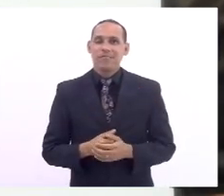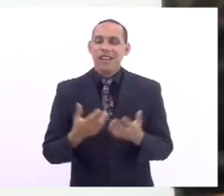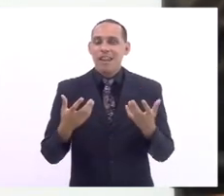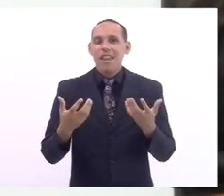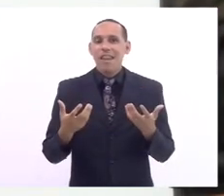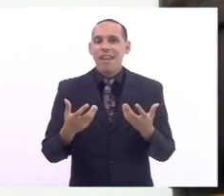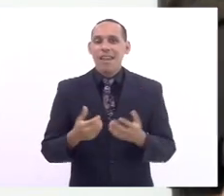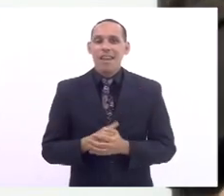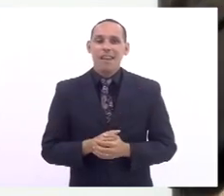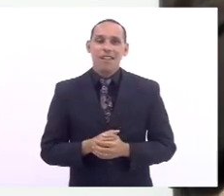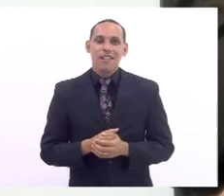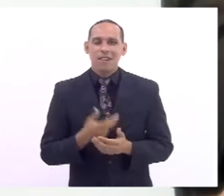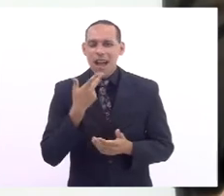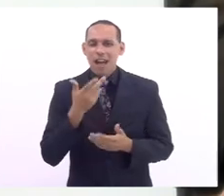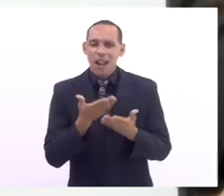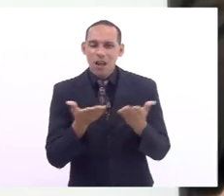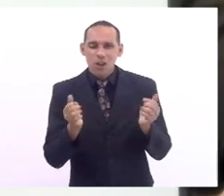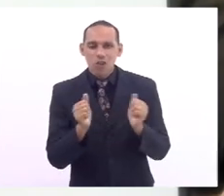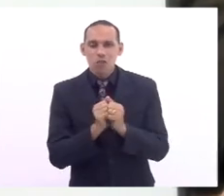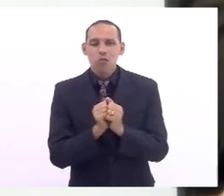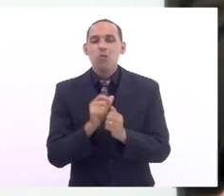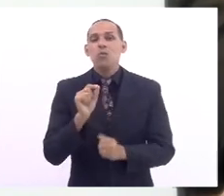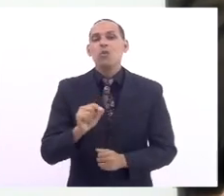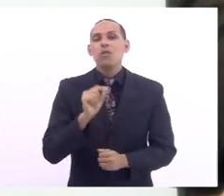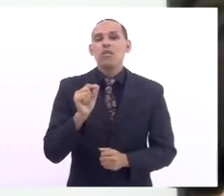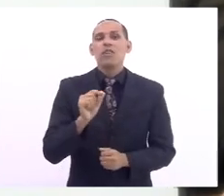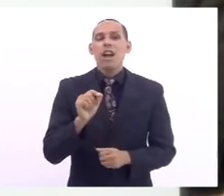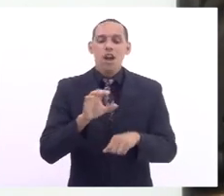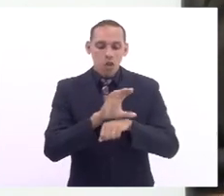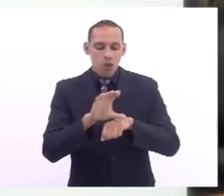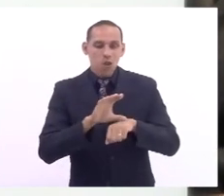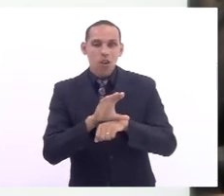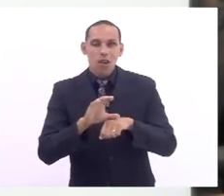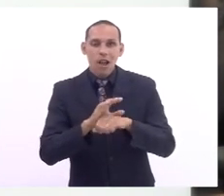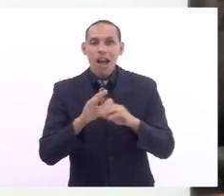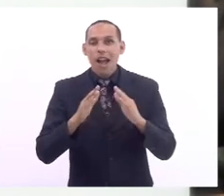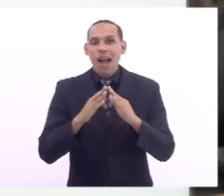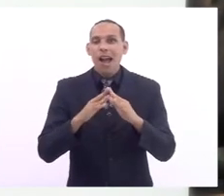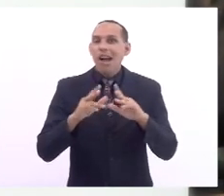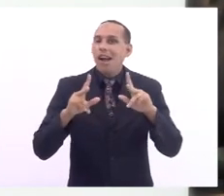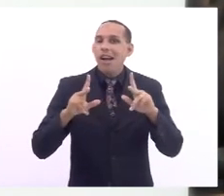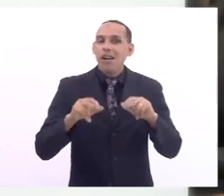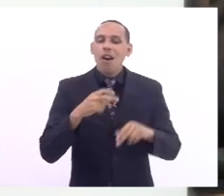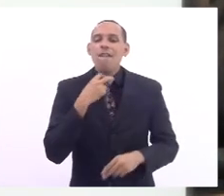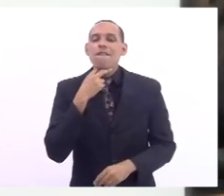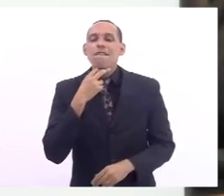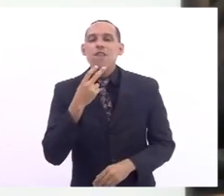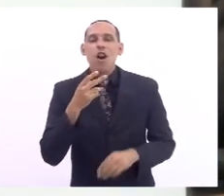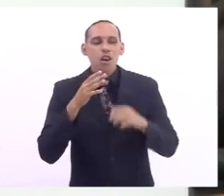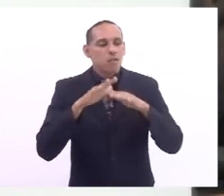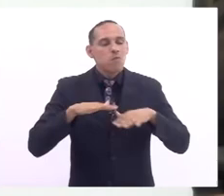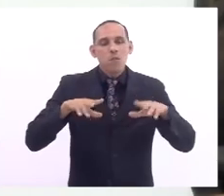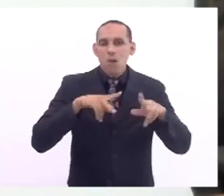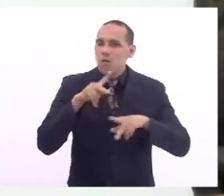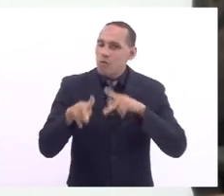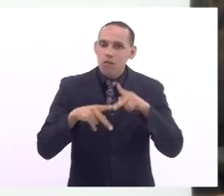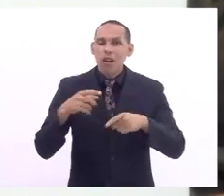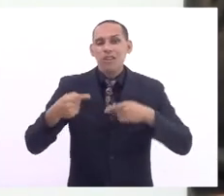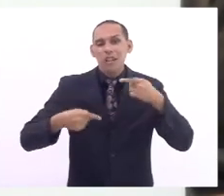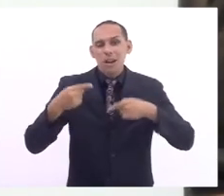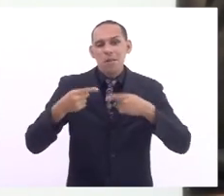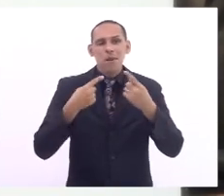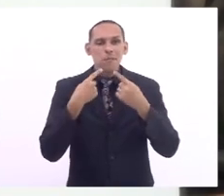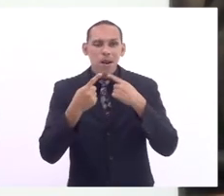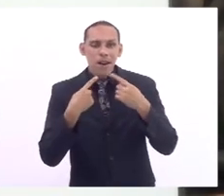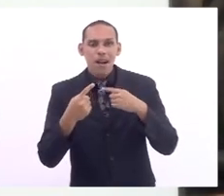colocar em celebrar com vocês é a Constituição da casa com uma voz é no debate da cidade